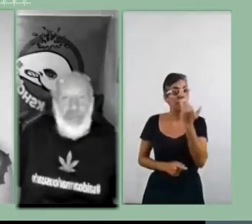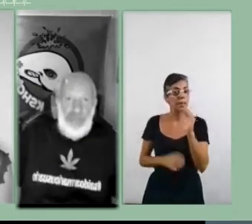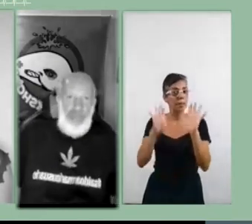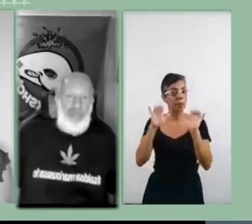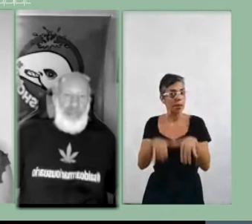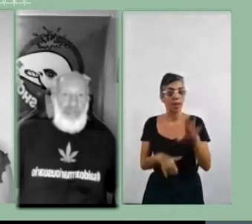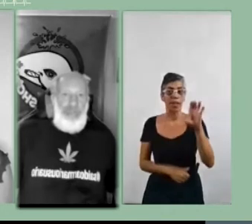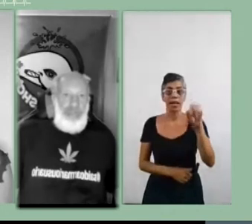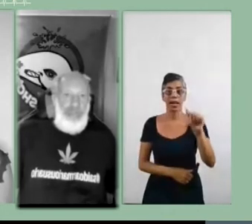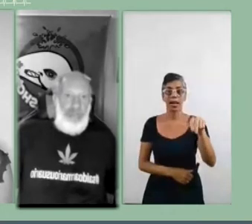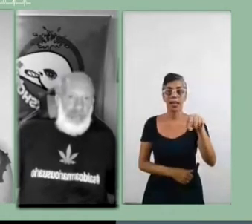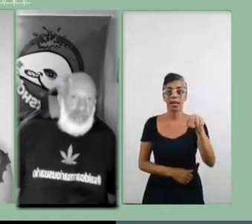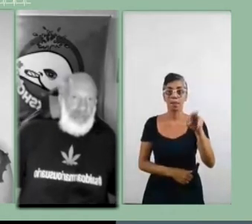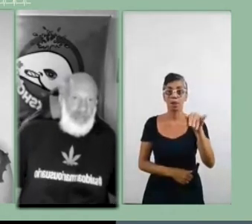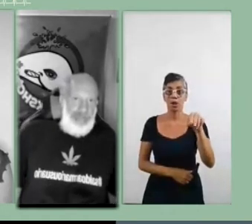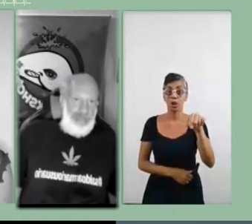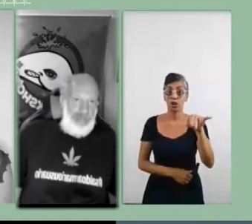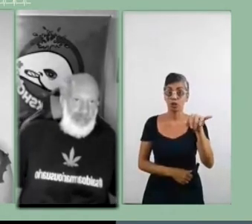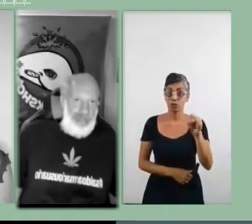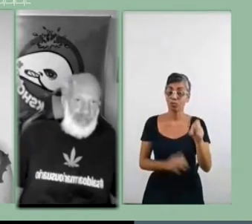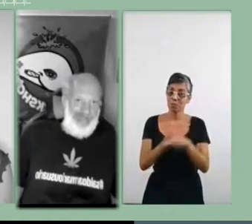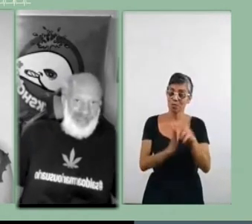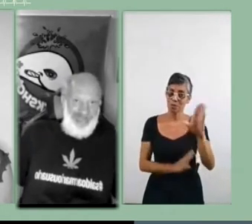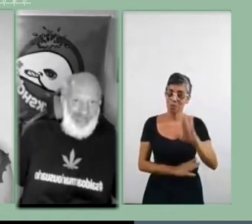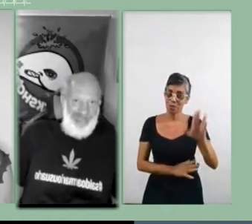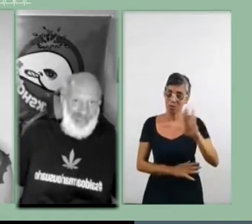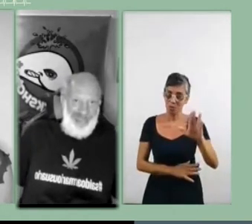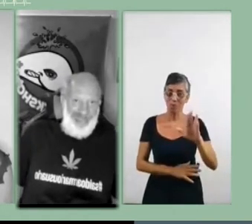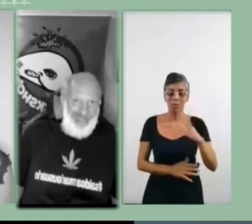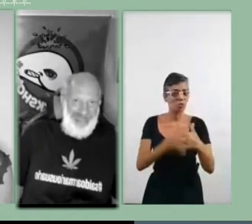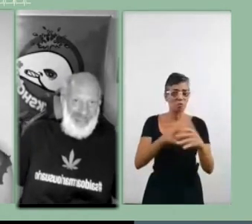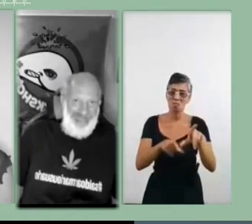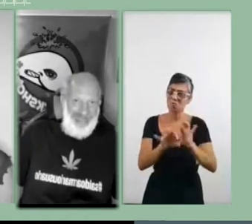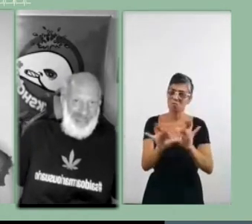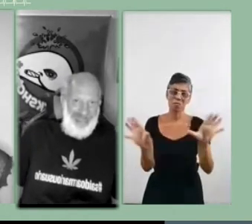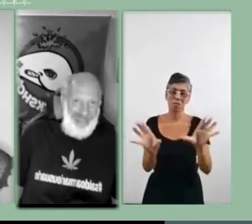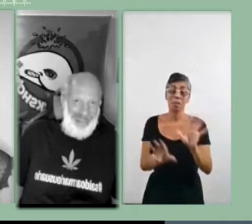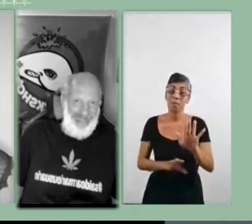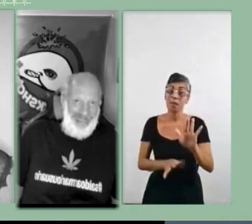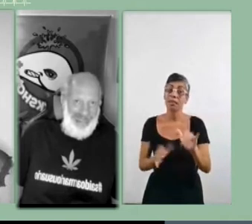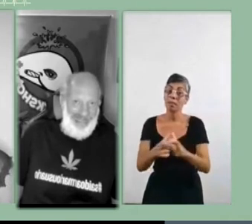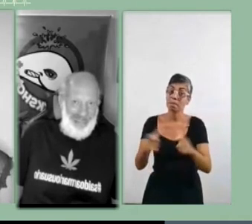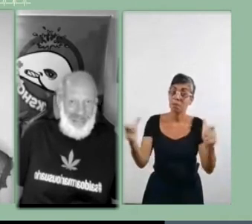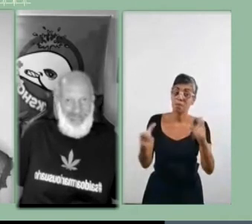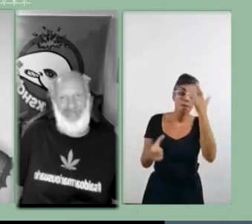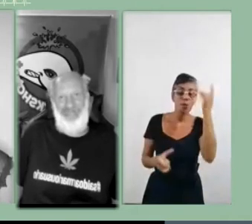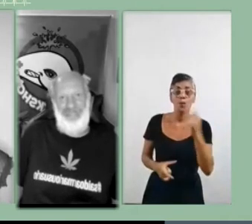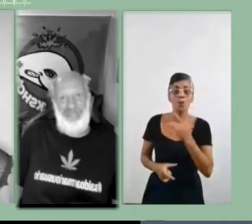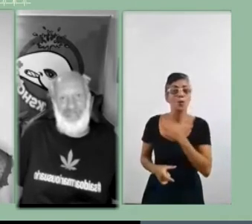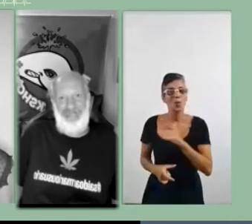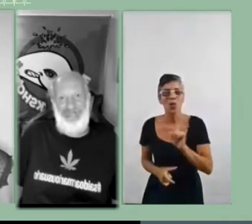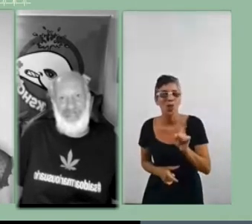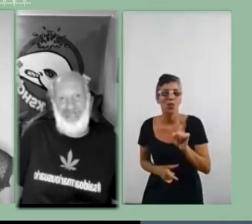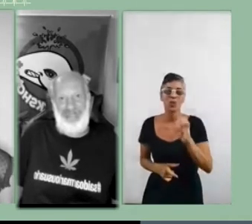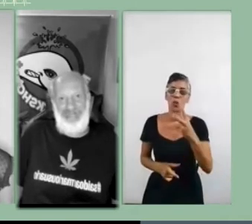de consumo que tu preferir. Mas, em muitos casos, a pessoa não pode fumar, ou a pessoa não gosta de fumar.